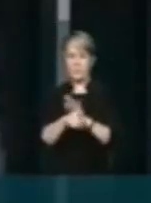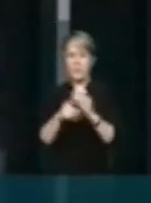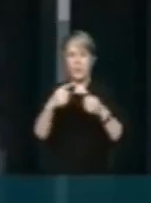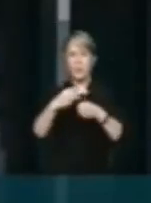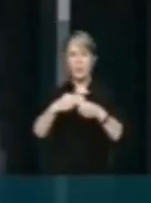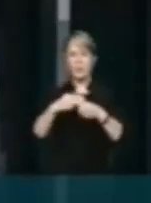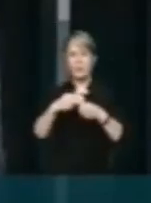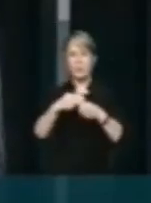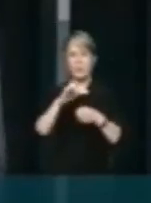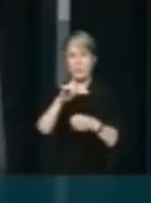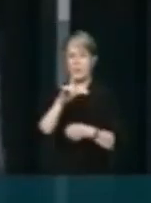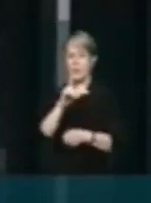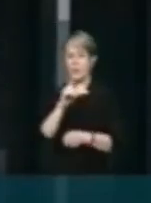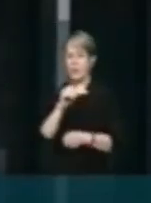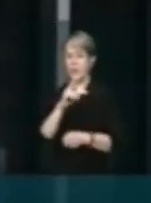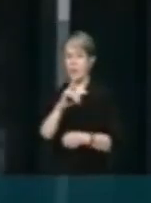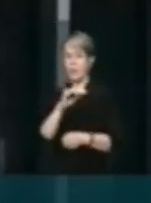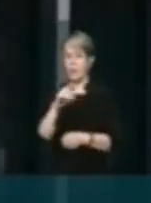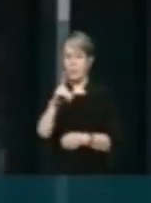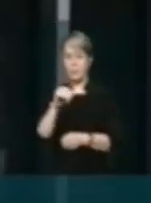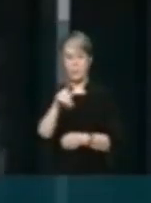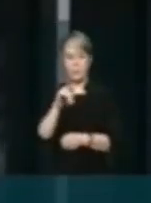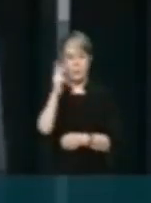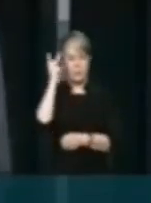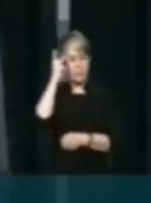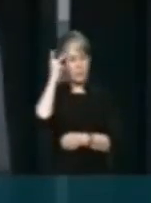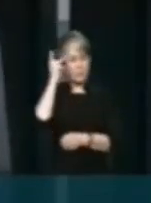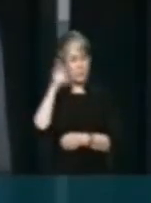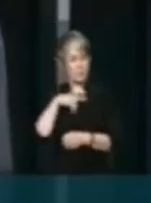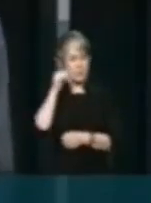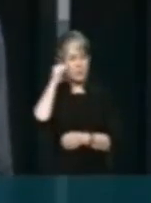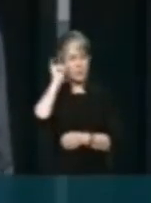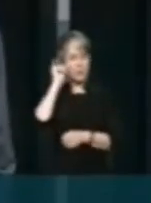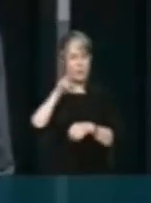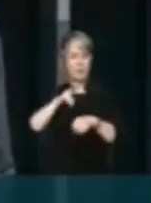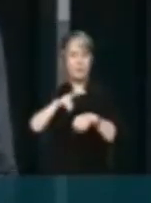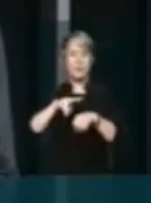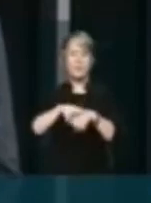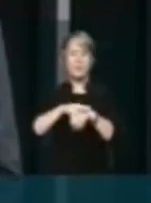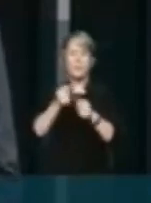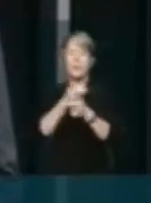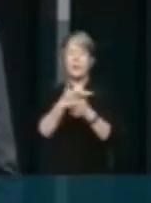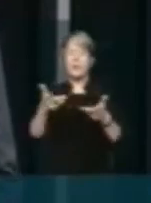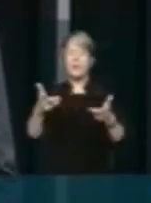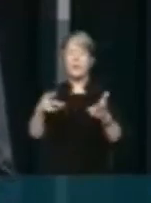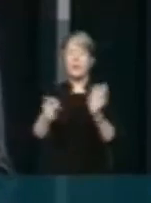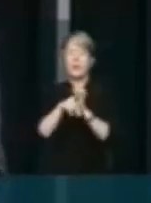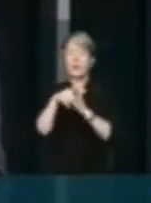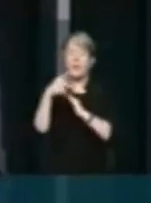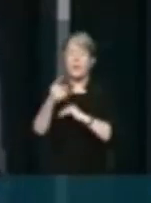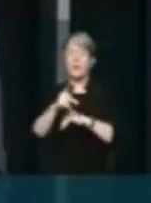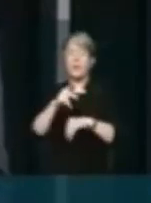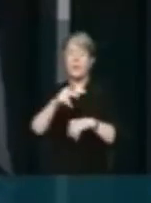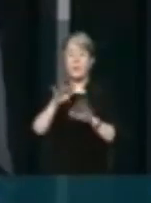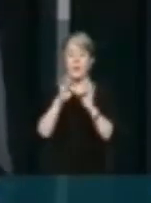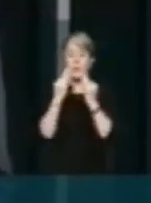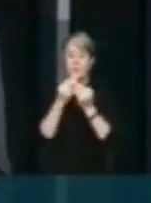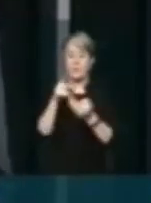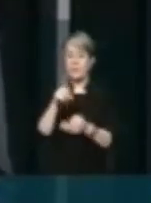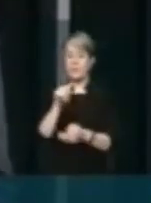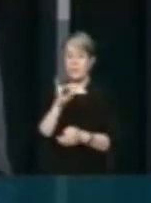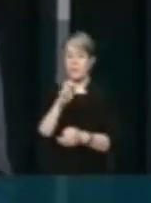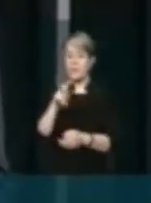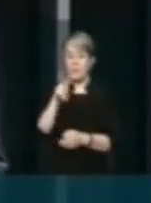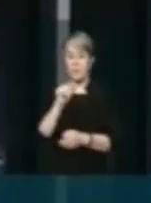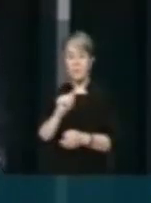Eldorado Paulista, lindeiro com a fazenda Caraitá. Que fazenda Caraitá é essa? Pertencia à família Paiva, um dos